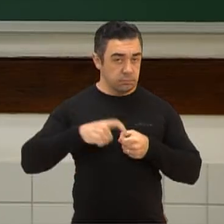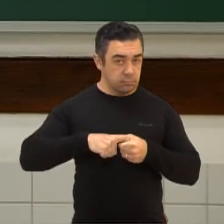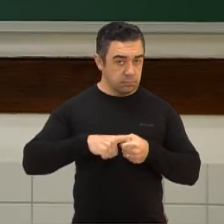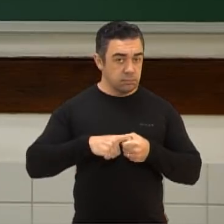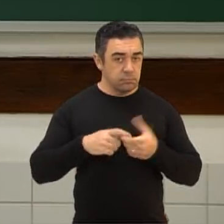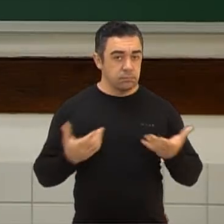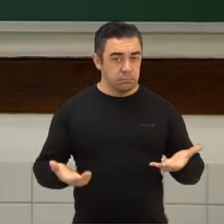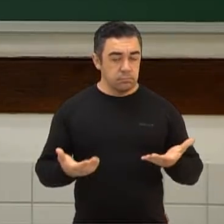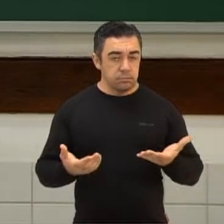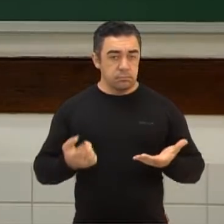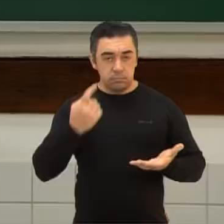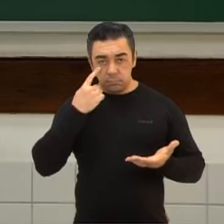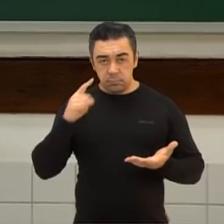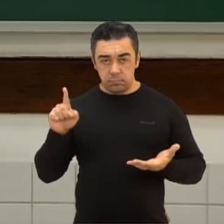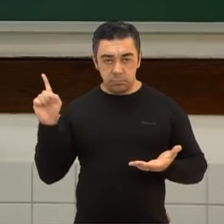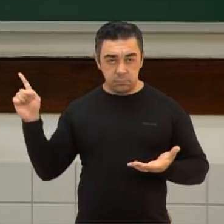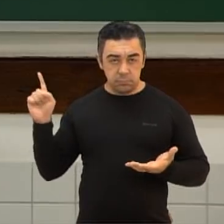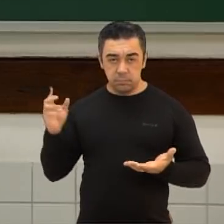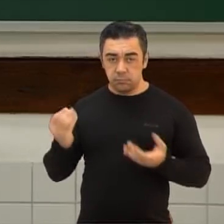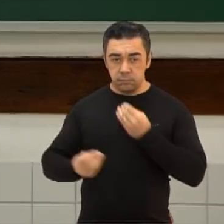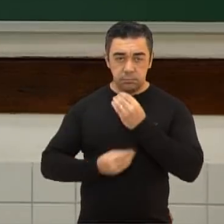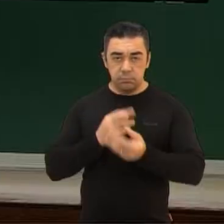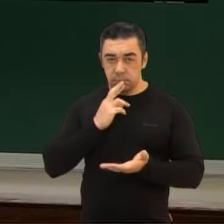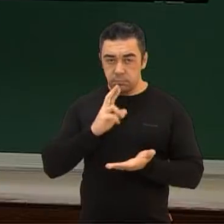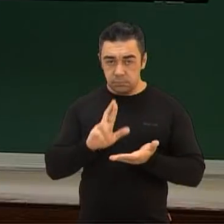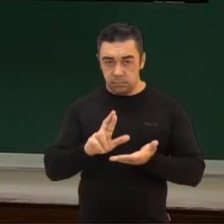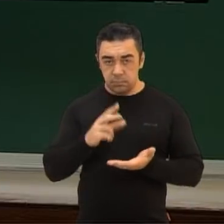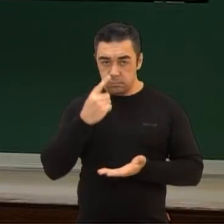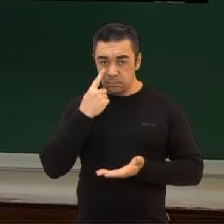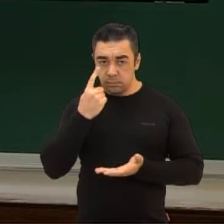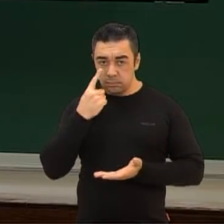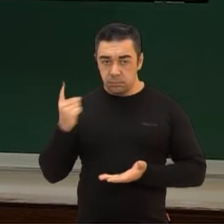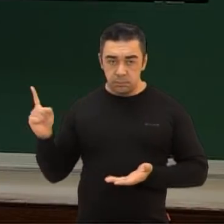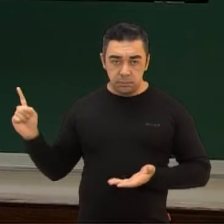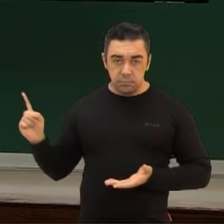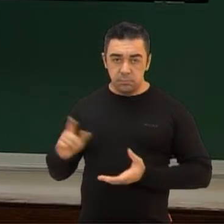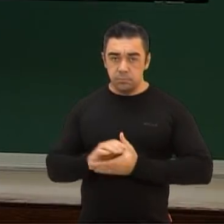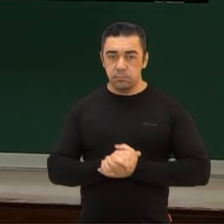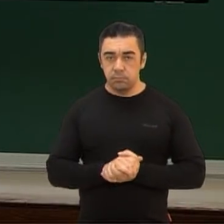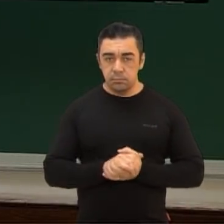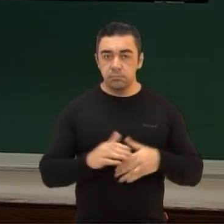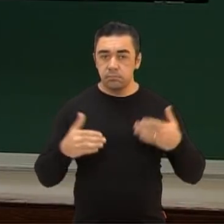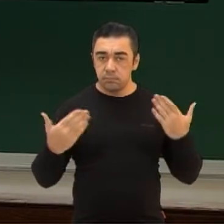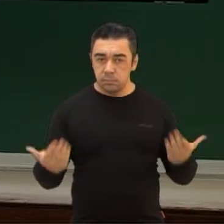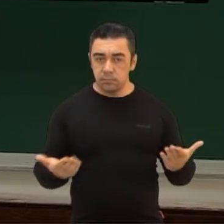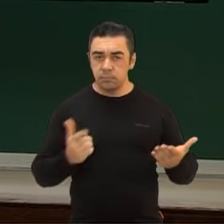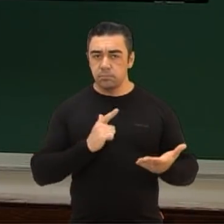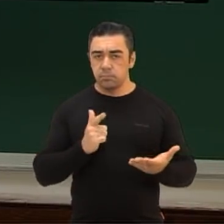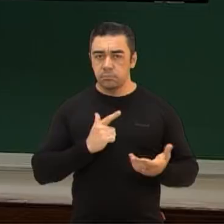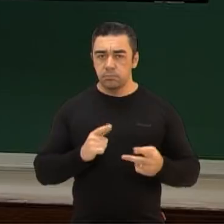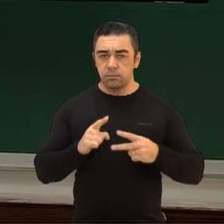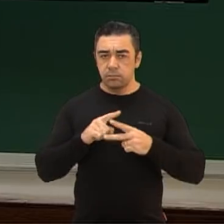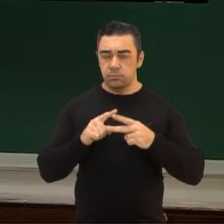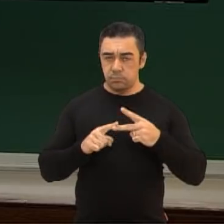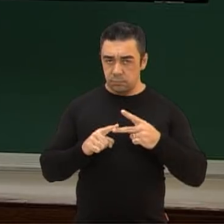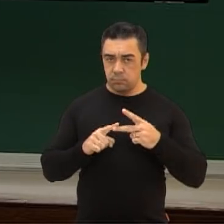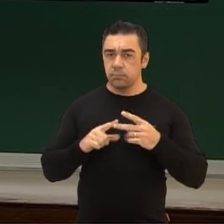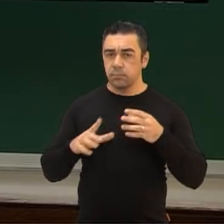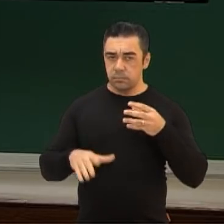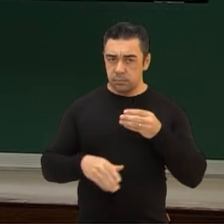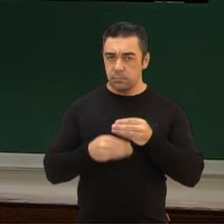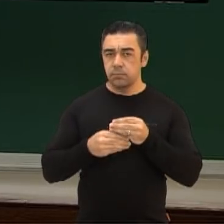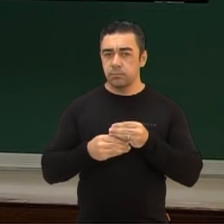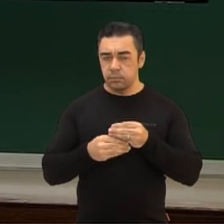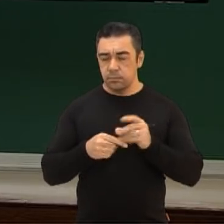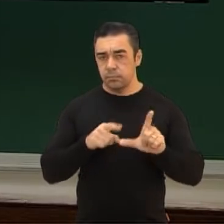Voltamos, então vamos lá para a nossa resolução. Vejamos aqui. Então, nós temos dois ângulos complementares.